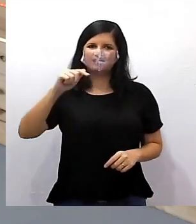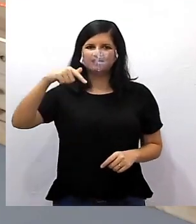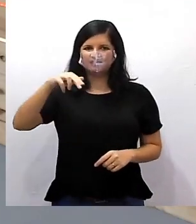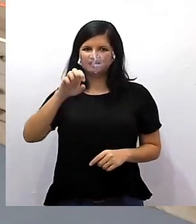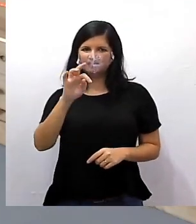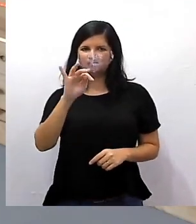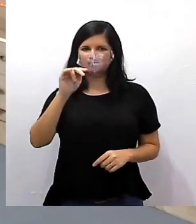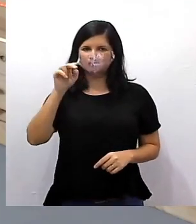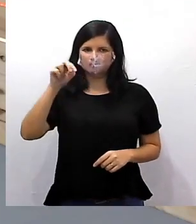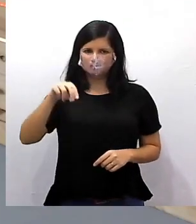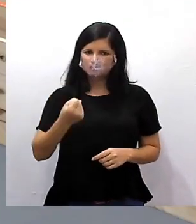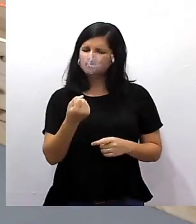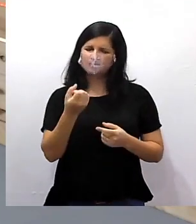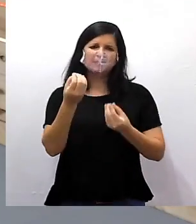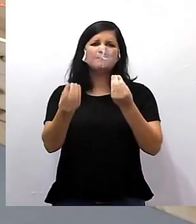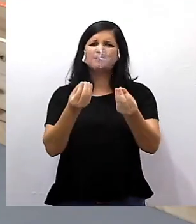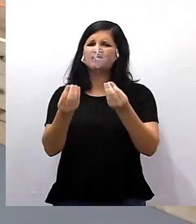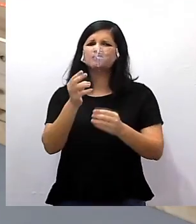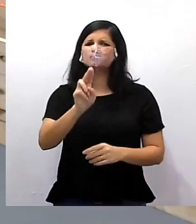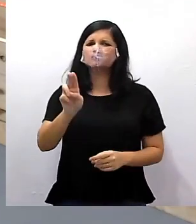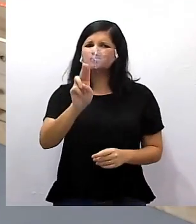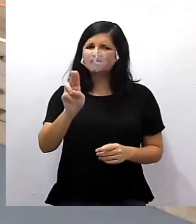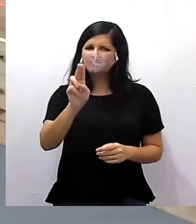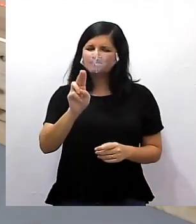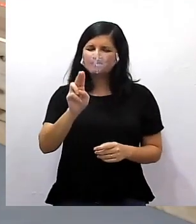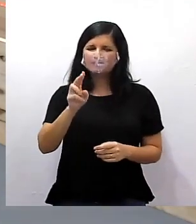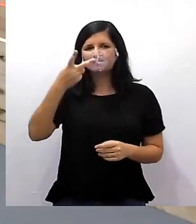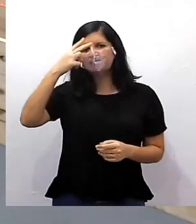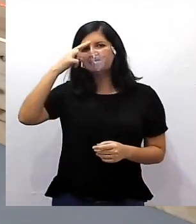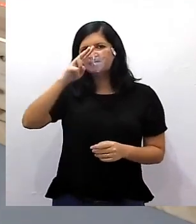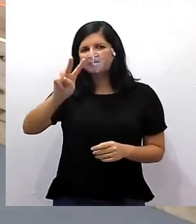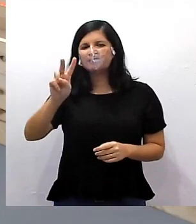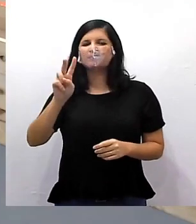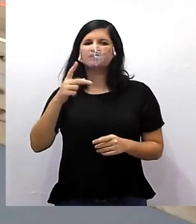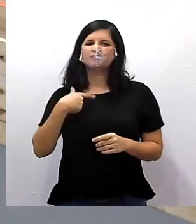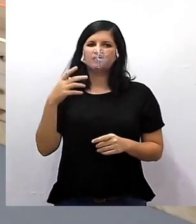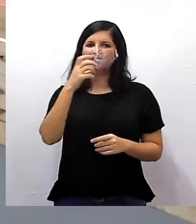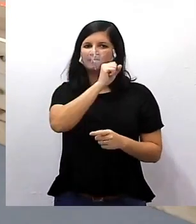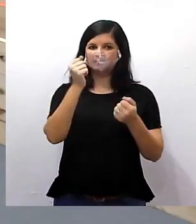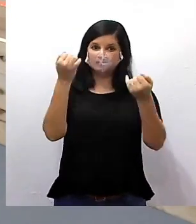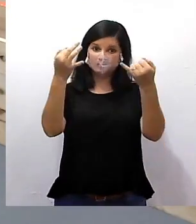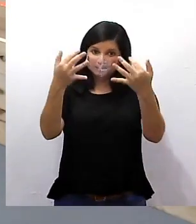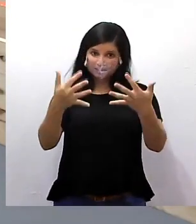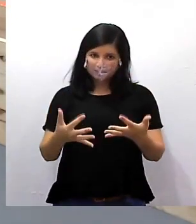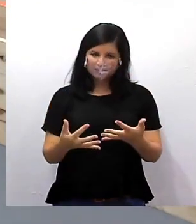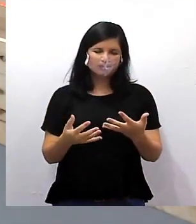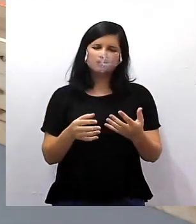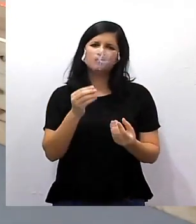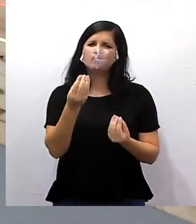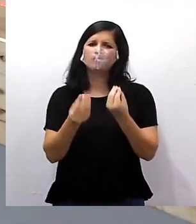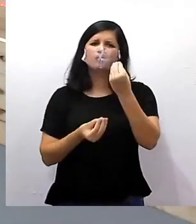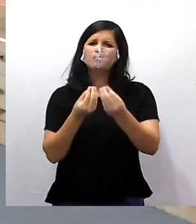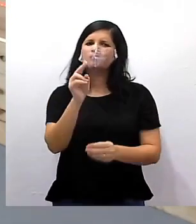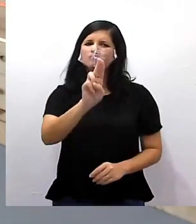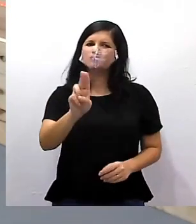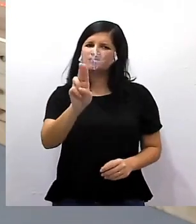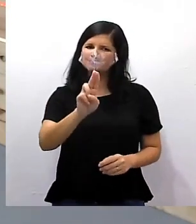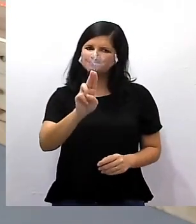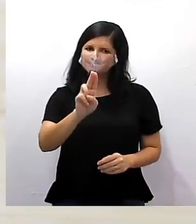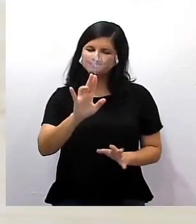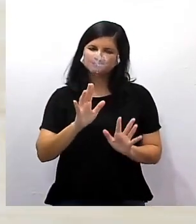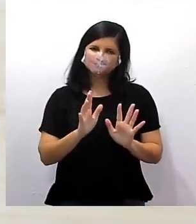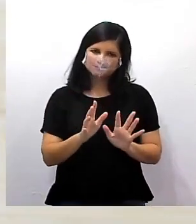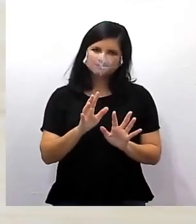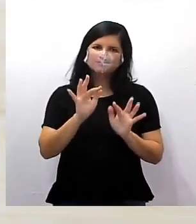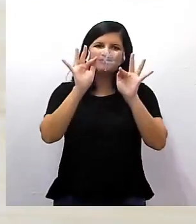questions. Para que serve isso? A gente vai tentar lembrar, eu vou te fazer uma rápida explicação para você do que seria tag question, tá certo? Tag question é